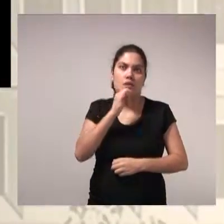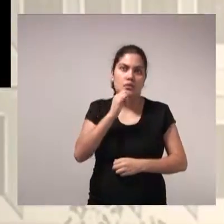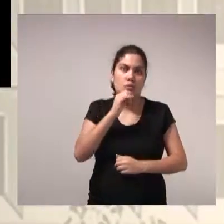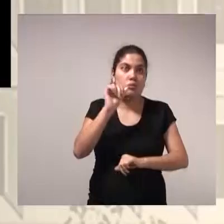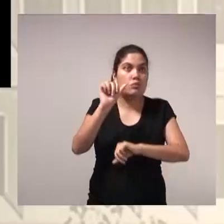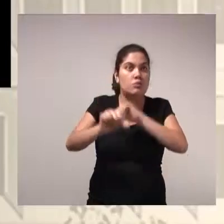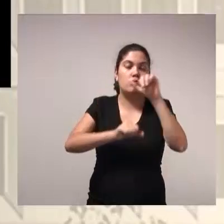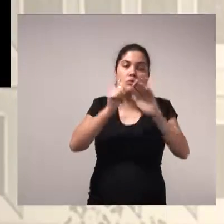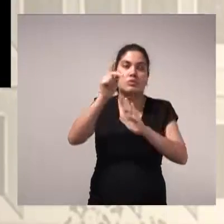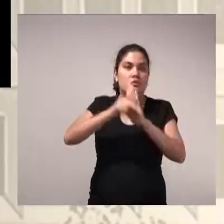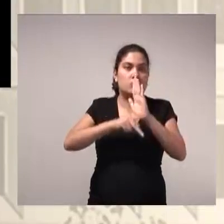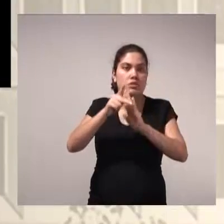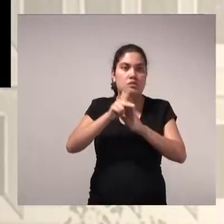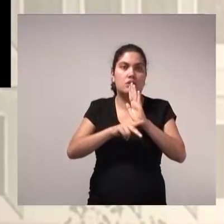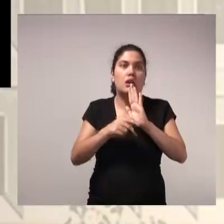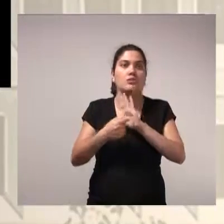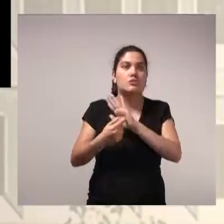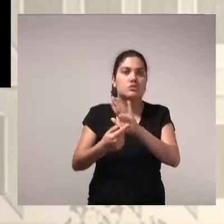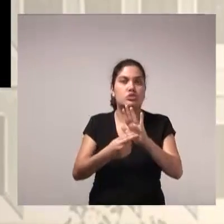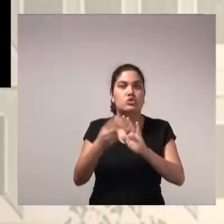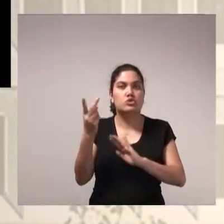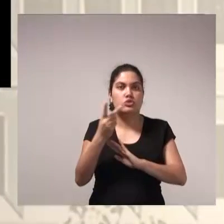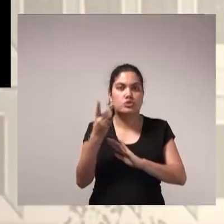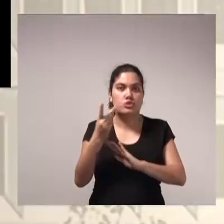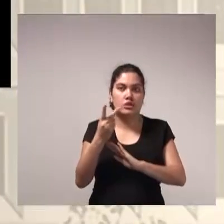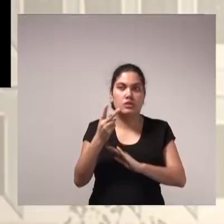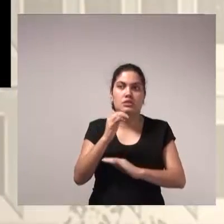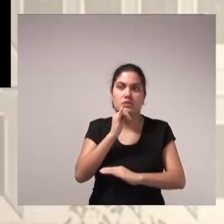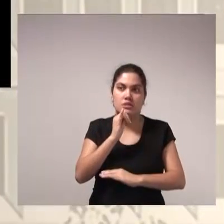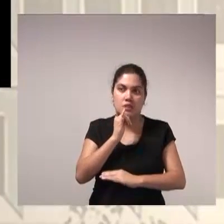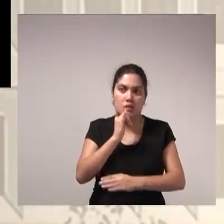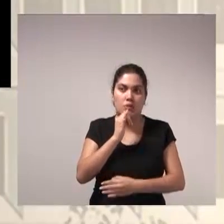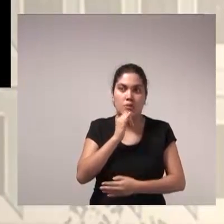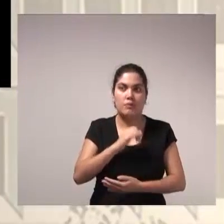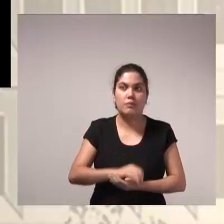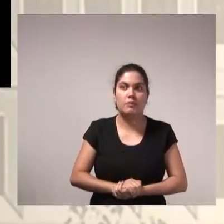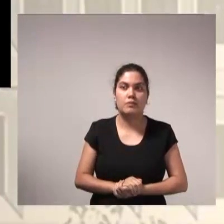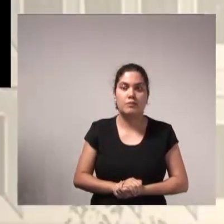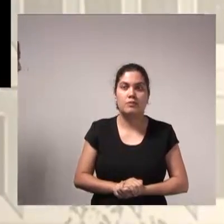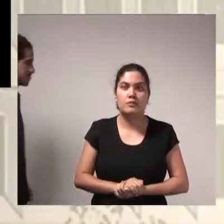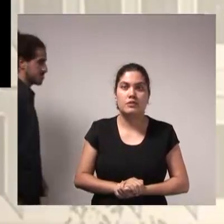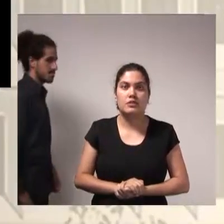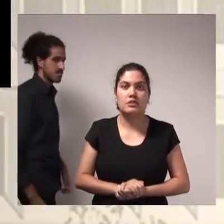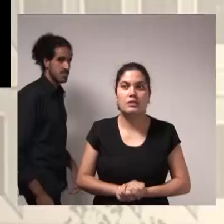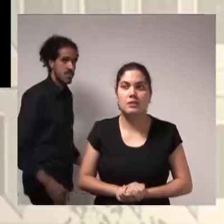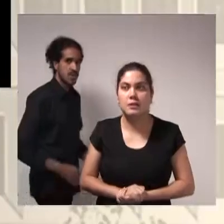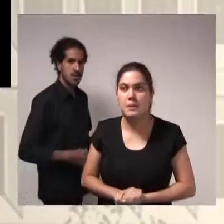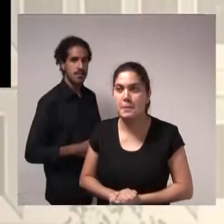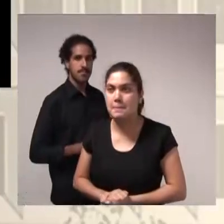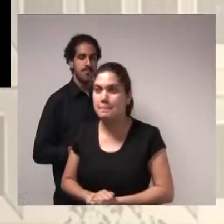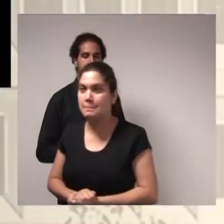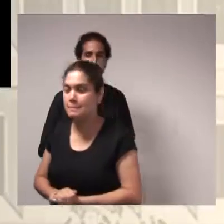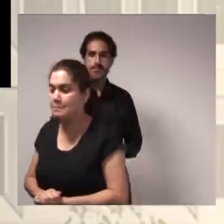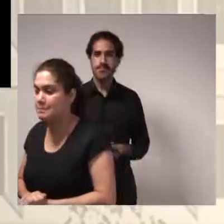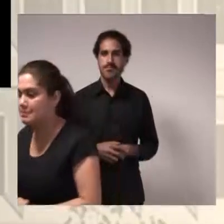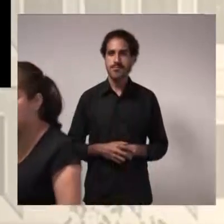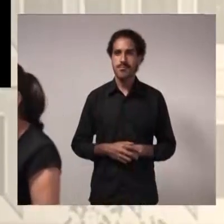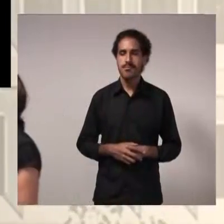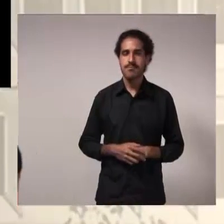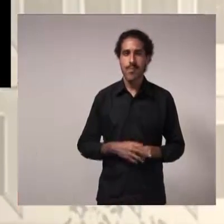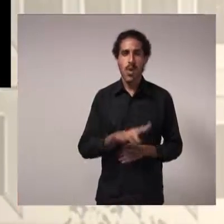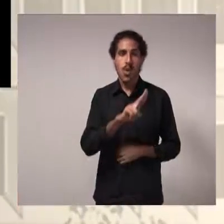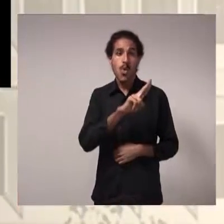de projeto, eu trago aqui 2 exemplos do paisagismo, que é o que nós chamamos de minimalismo, né? É você conseguir